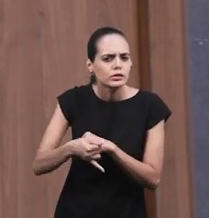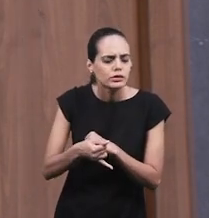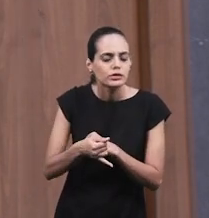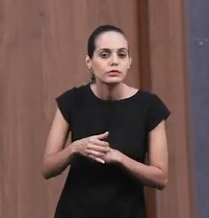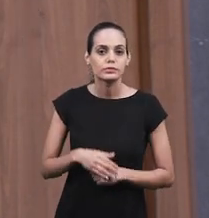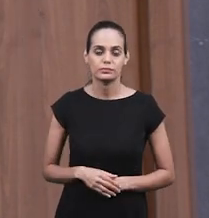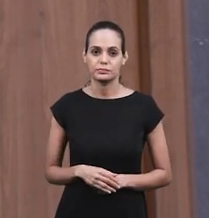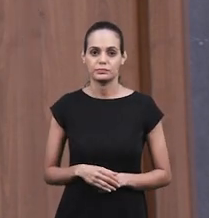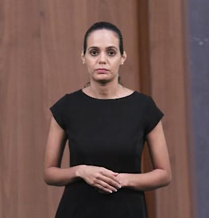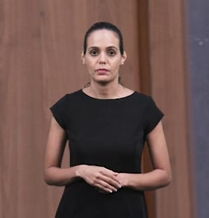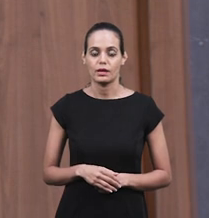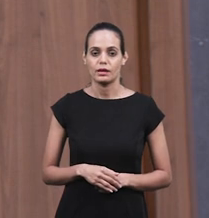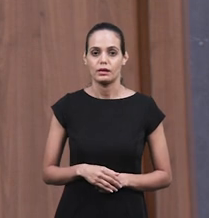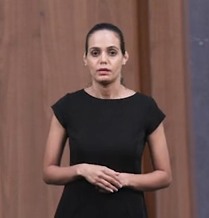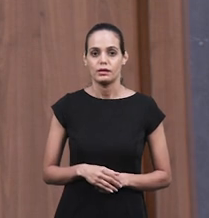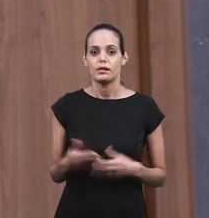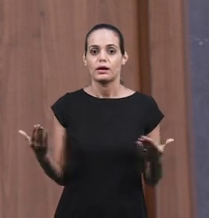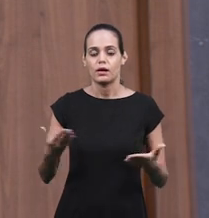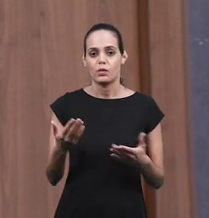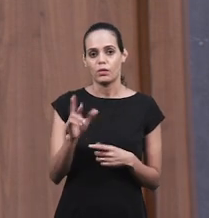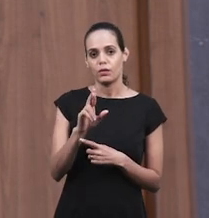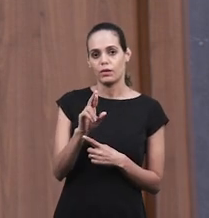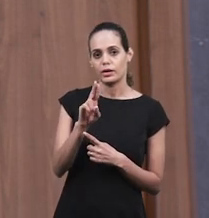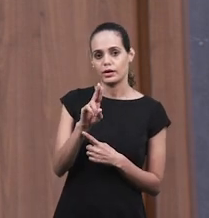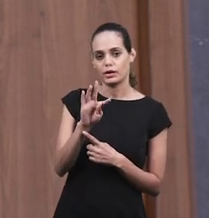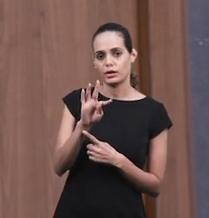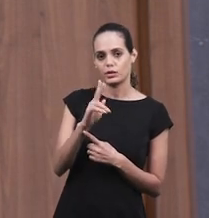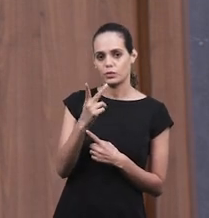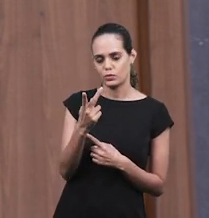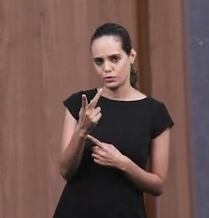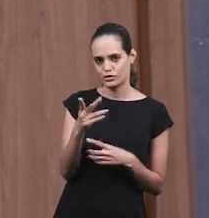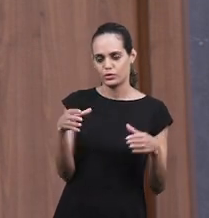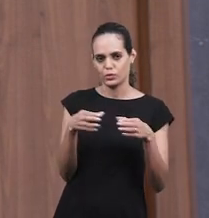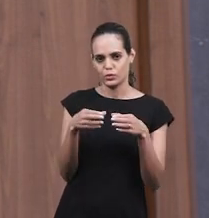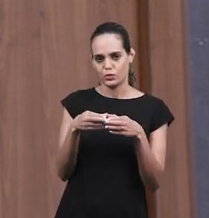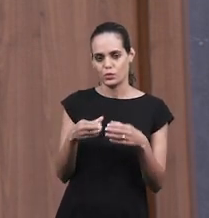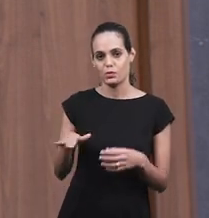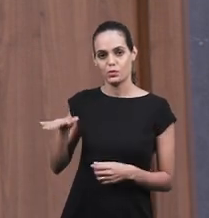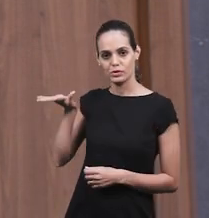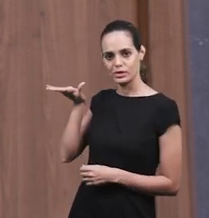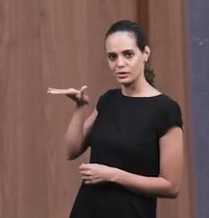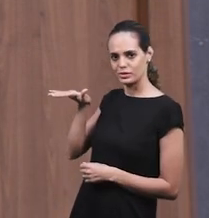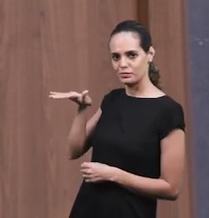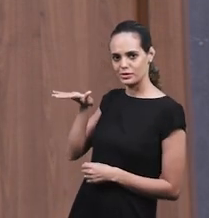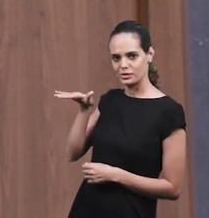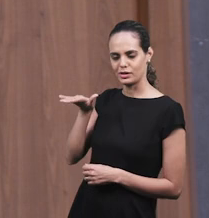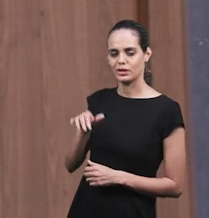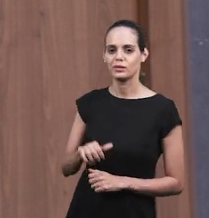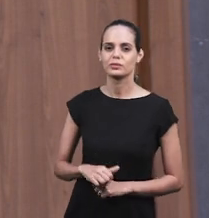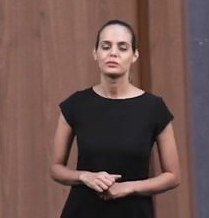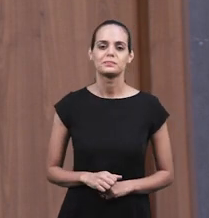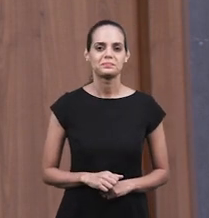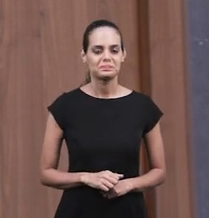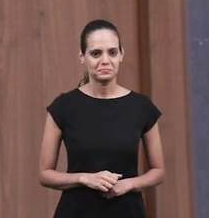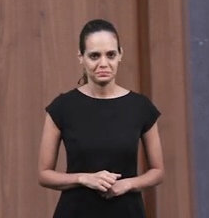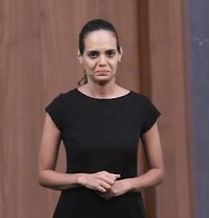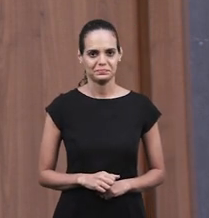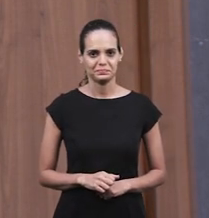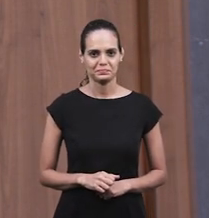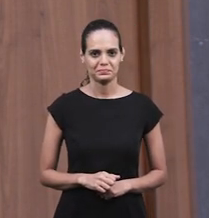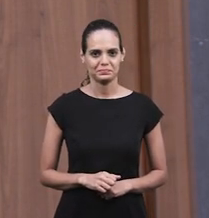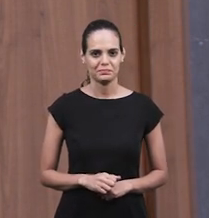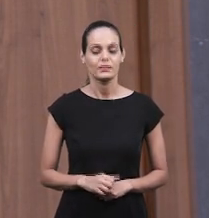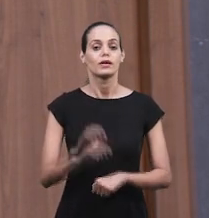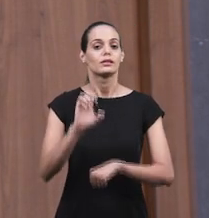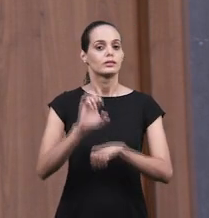número 4, nós vamos dirigir primeiramente a Ruth. A Ruth é da classe de intermediários da igreja de Visconde do